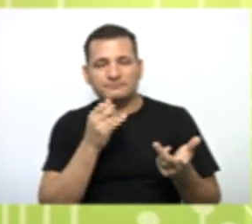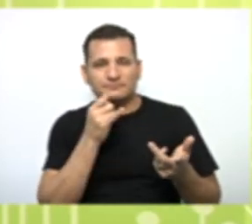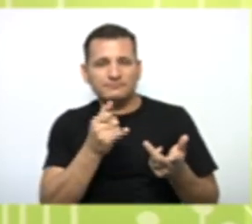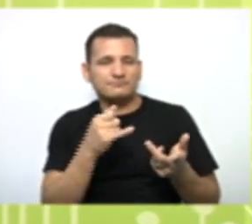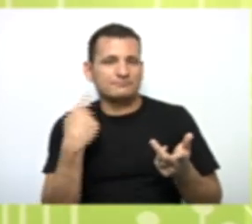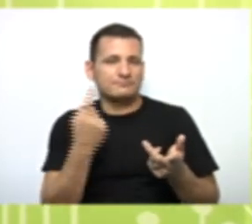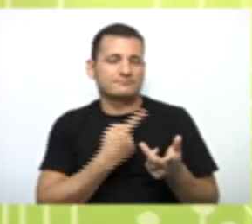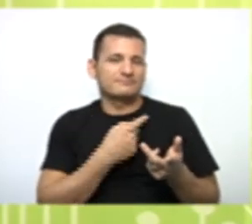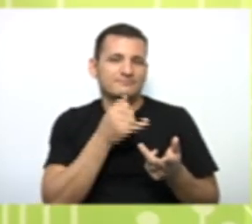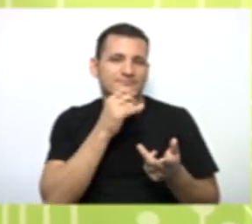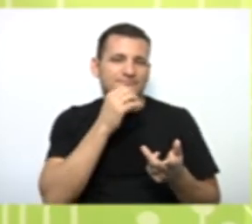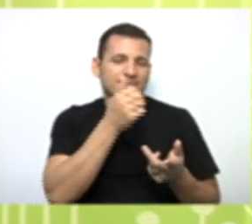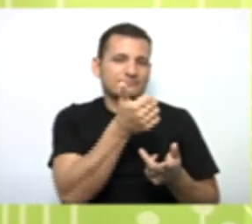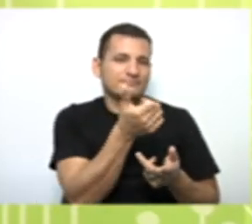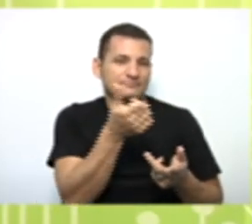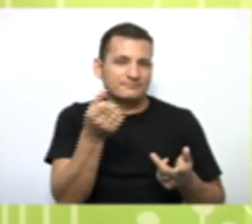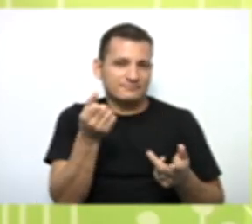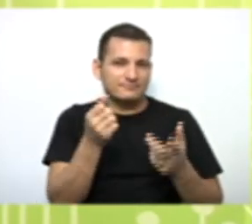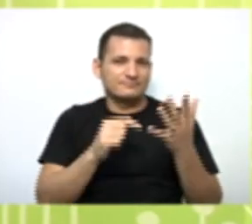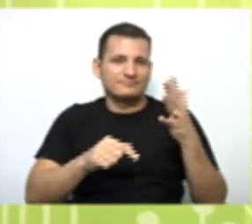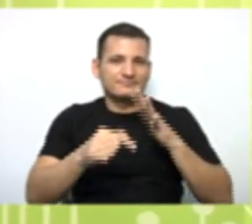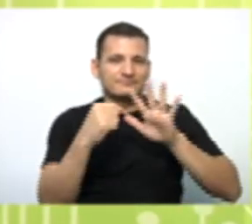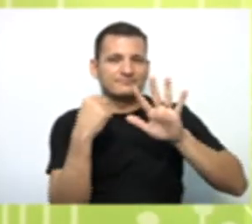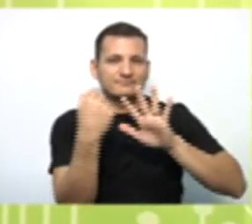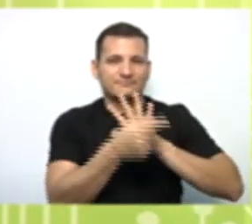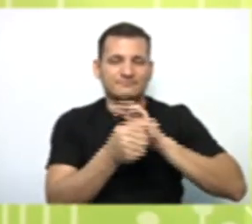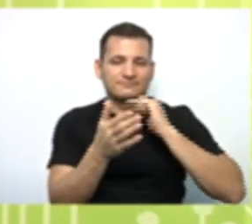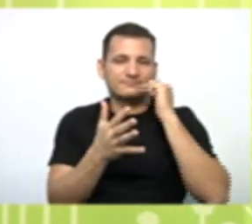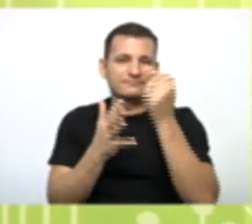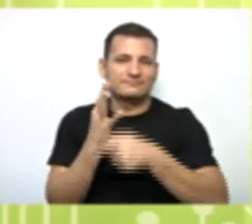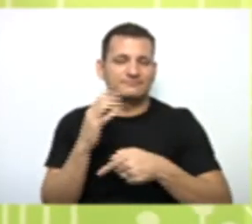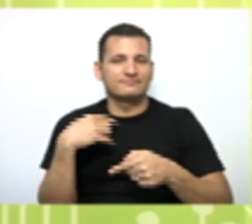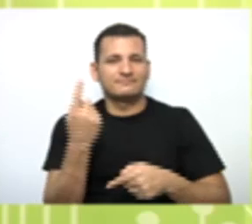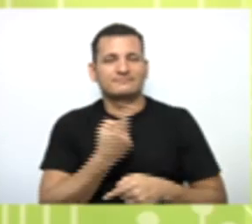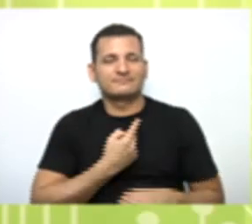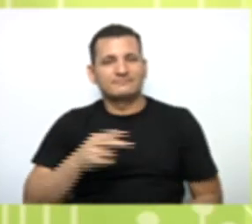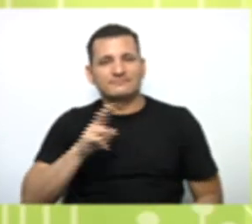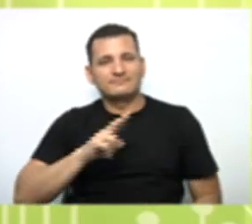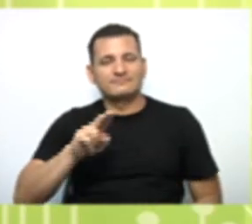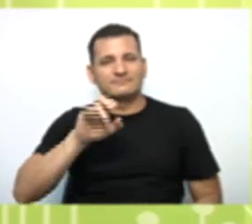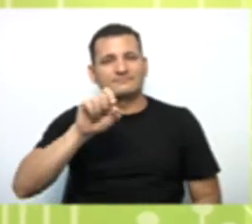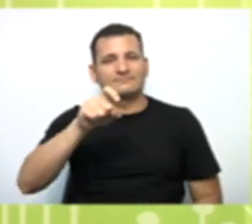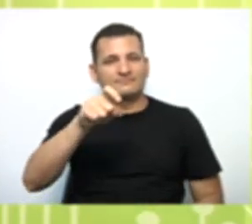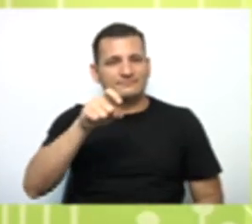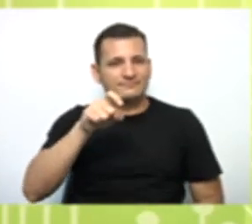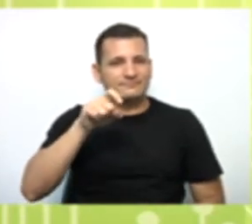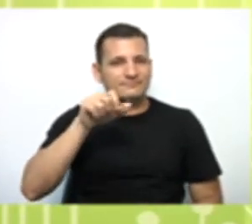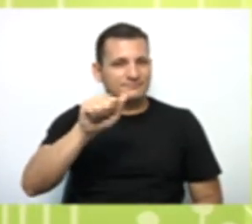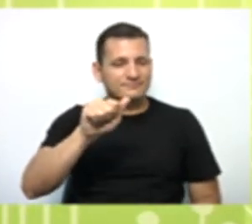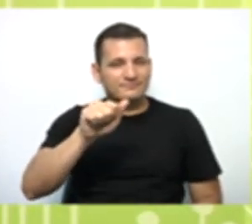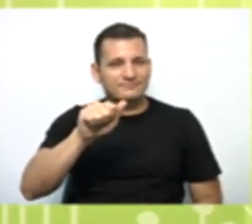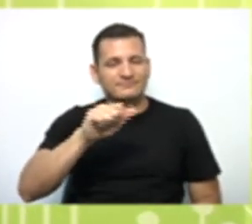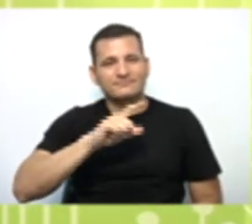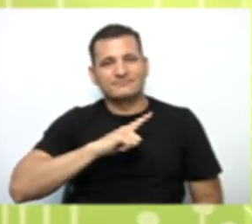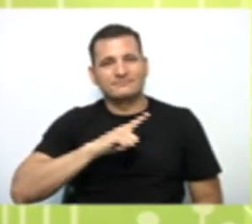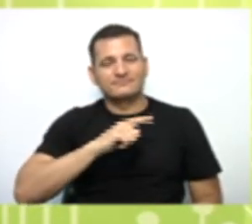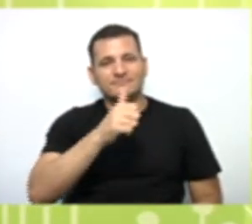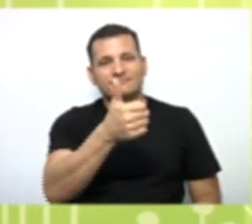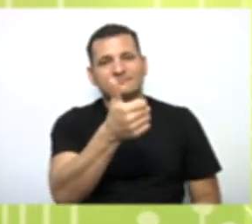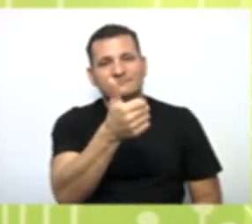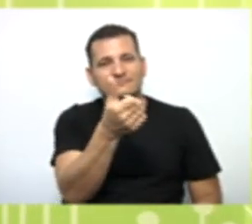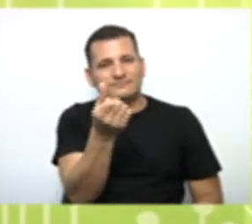tivessem 16 dedos, nós estaríamos usando a base hexadecimal, quer dizer, que tem